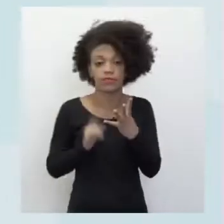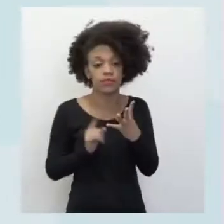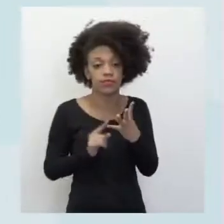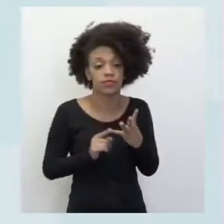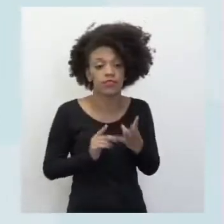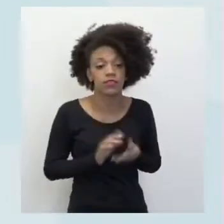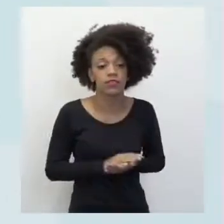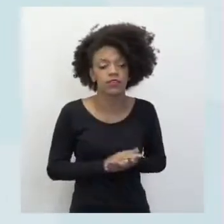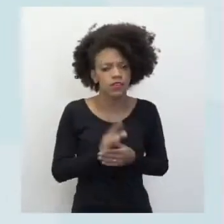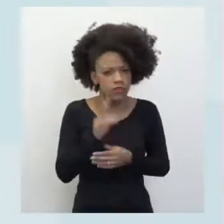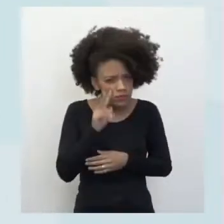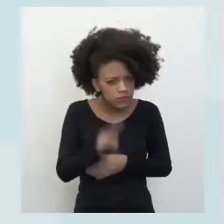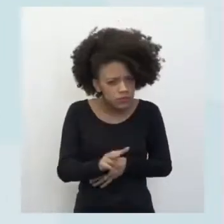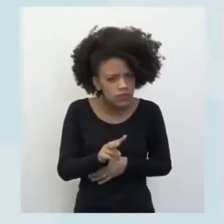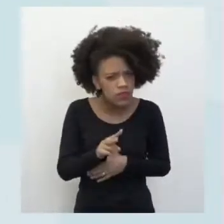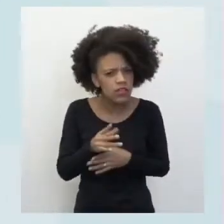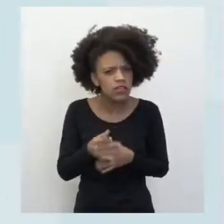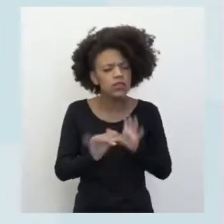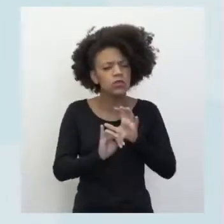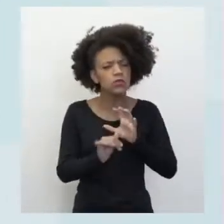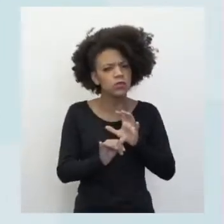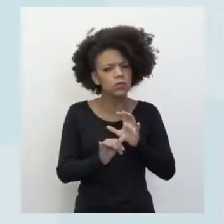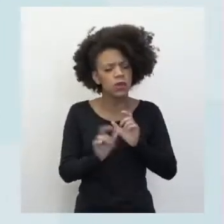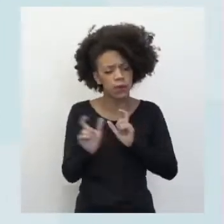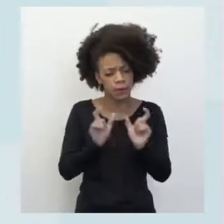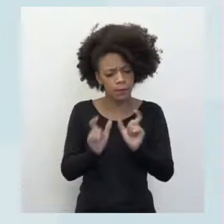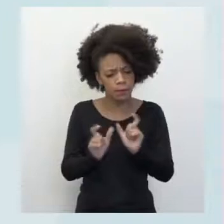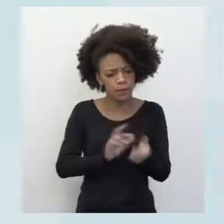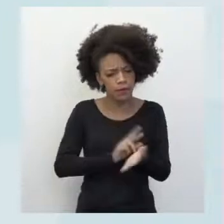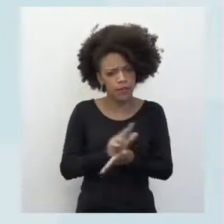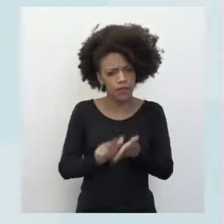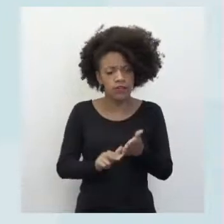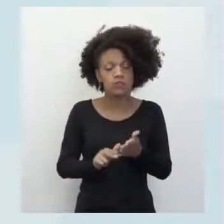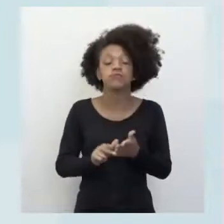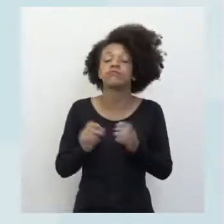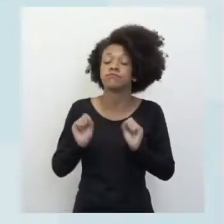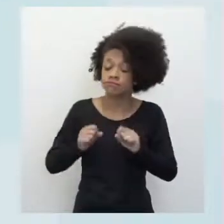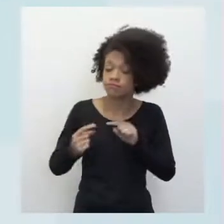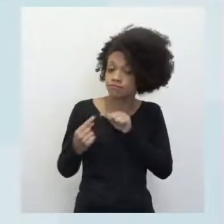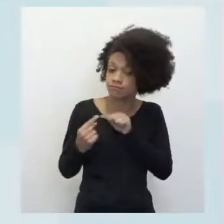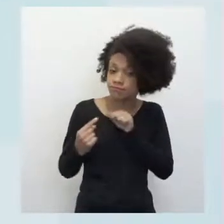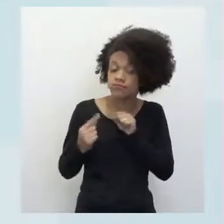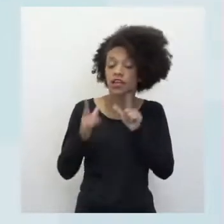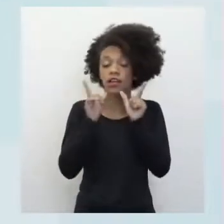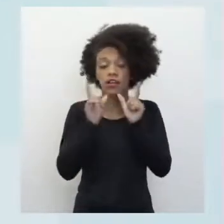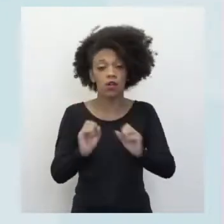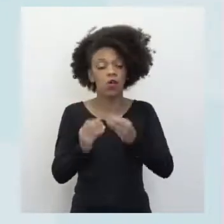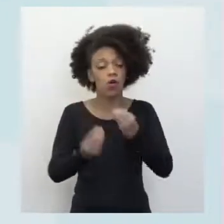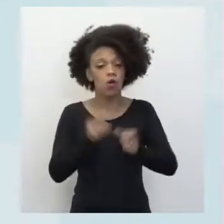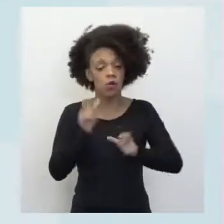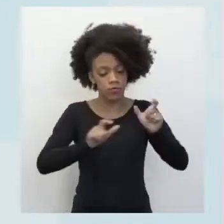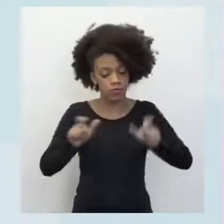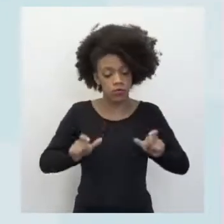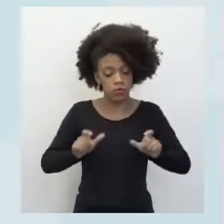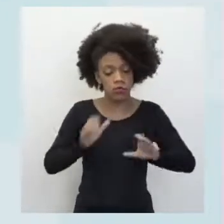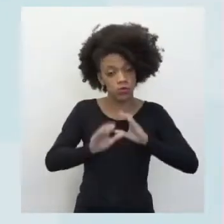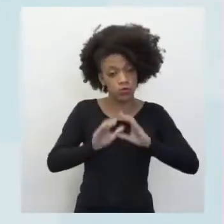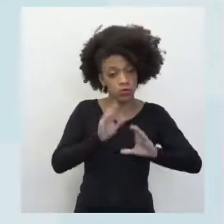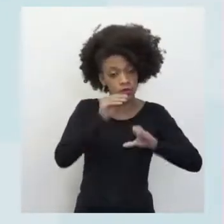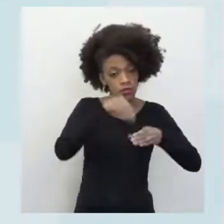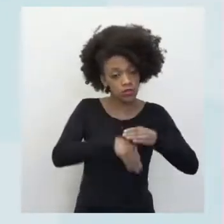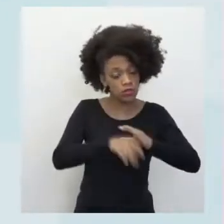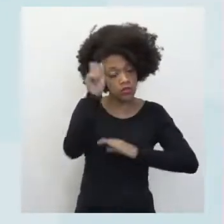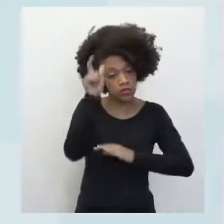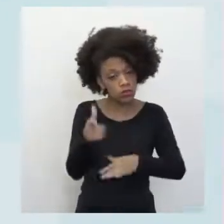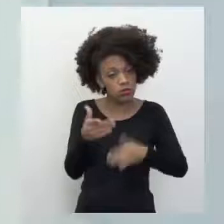você observou que no conto há muitas palavras? Aí sim, a linguagem está obedecendo à forma como o povo se comunica dentro de sua cultura. Que foi